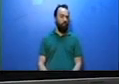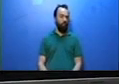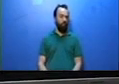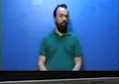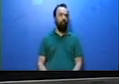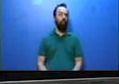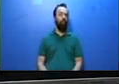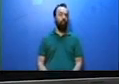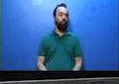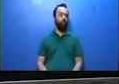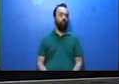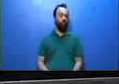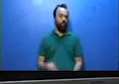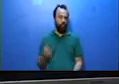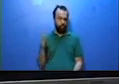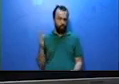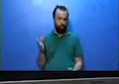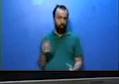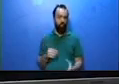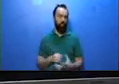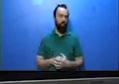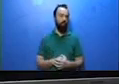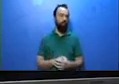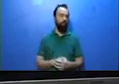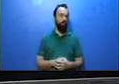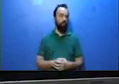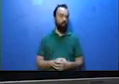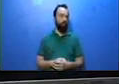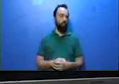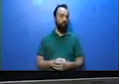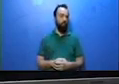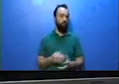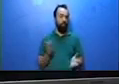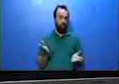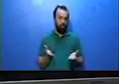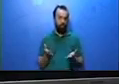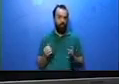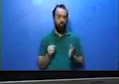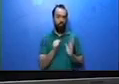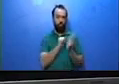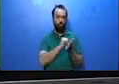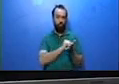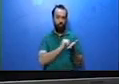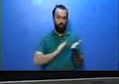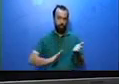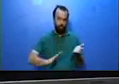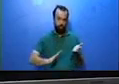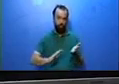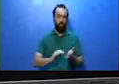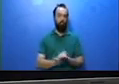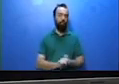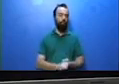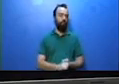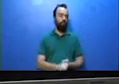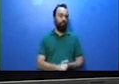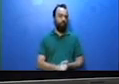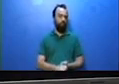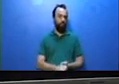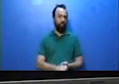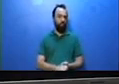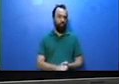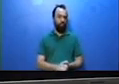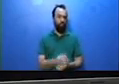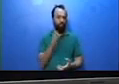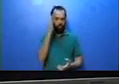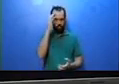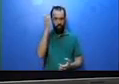faz parte desta unidade, tá? Agora vamos para a nossa tarefinha. Tá